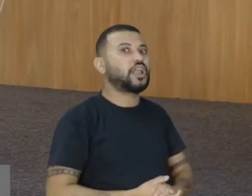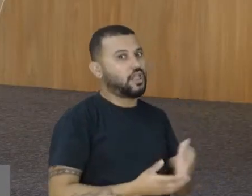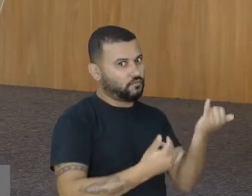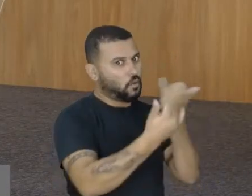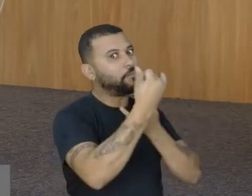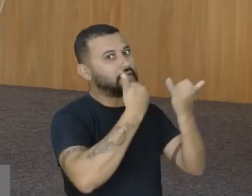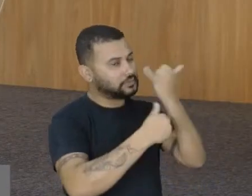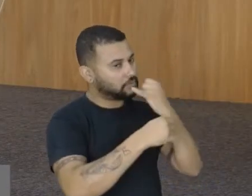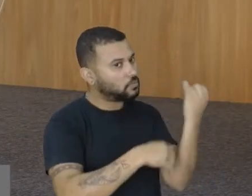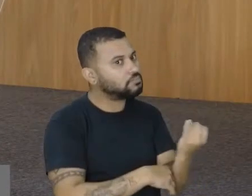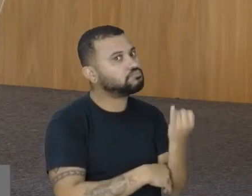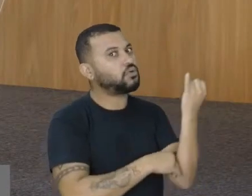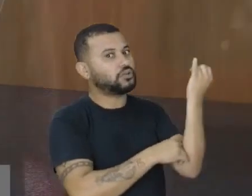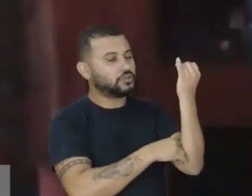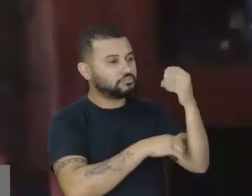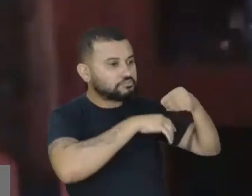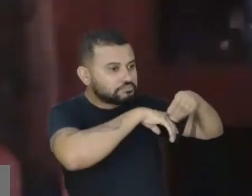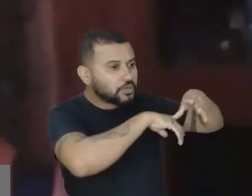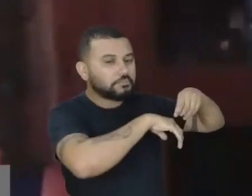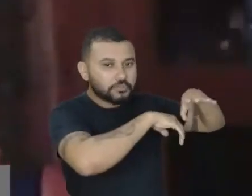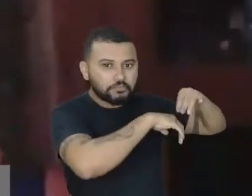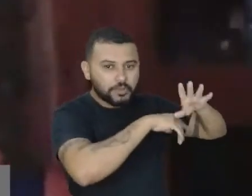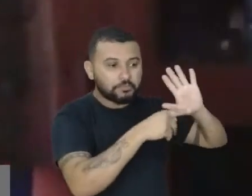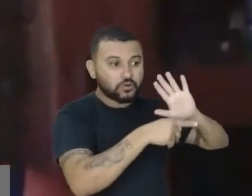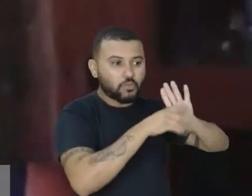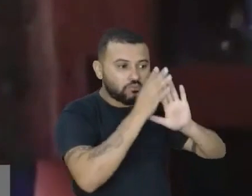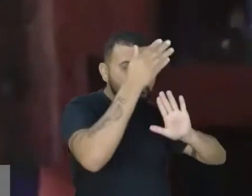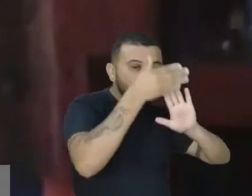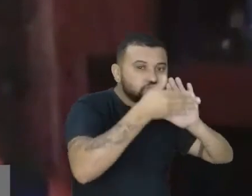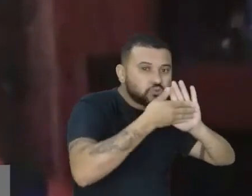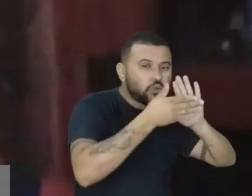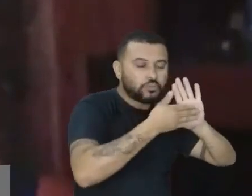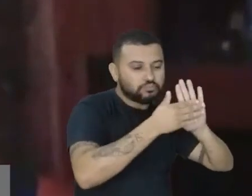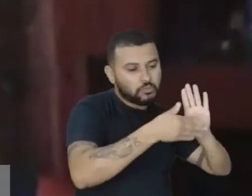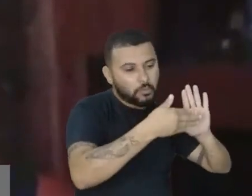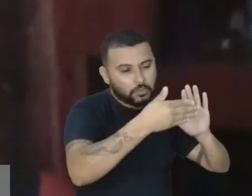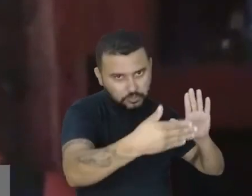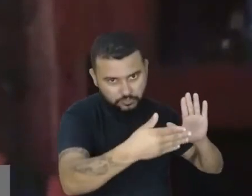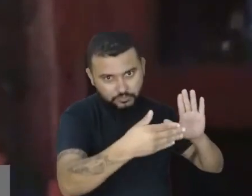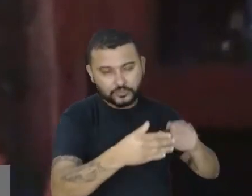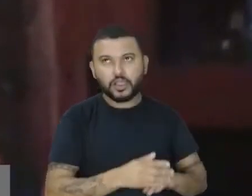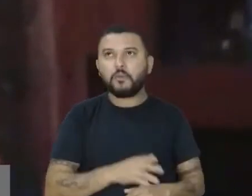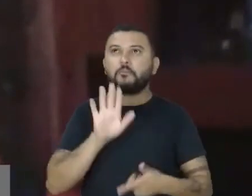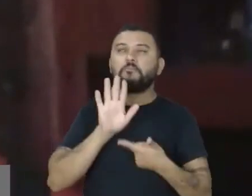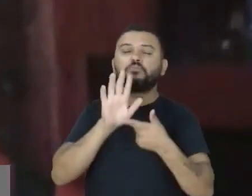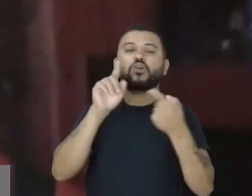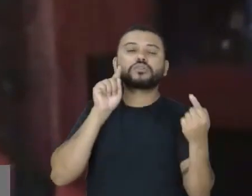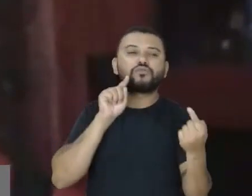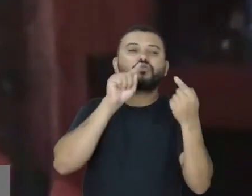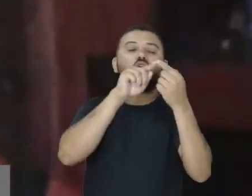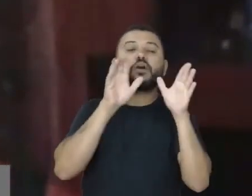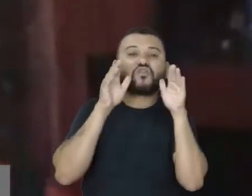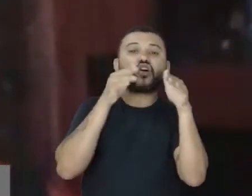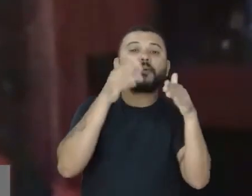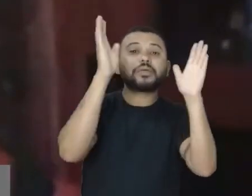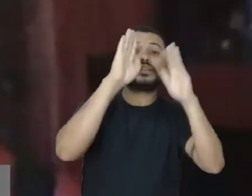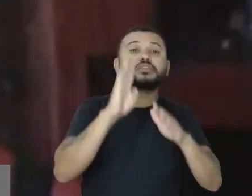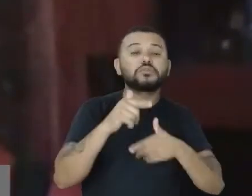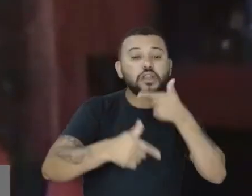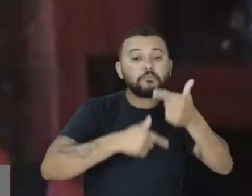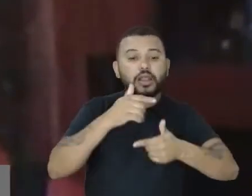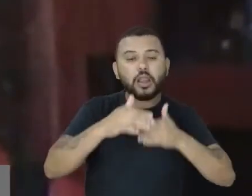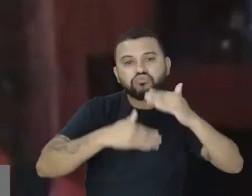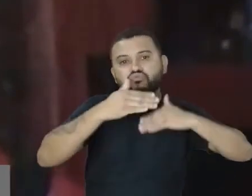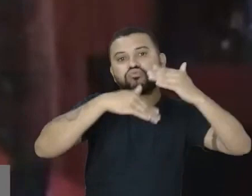eles lançam luz ao problema, né? Eles indicam onde o Brasil precisa incidir, onde